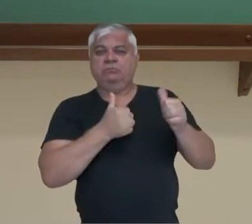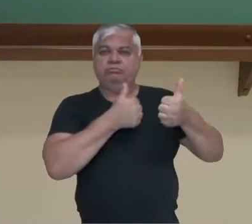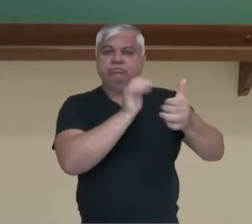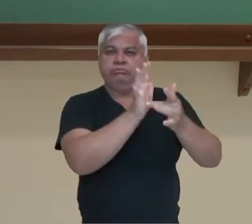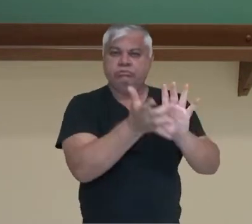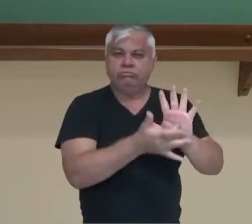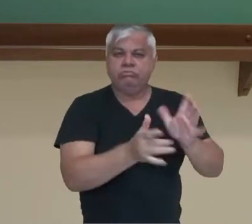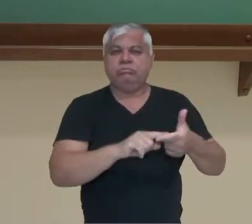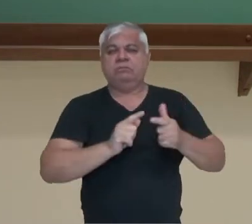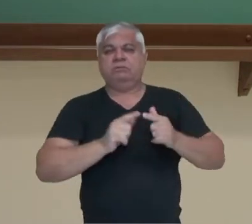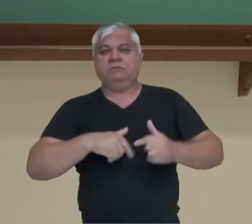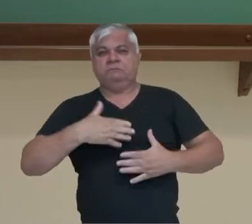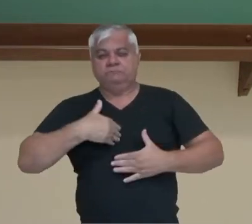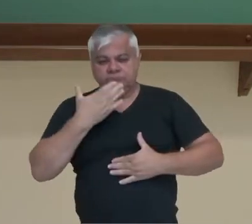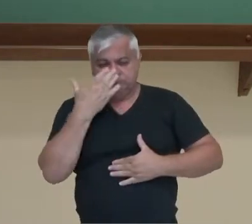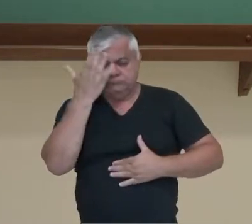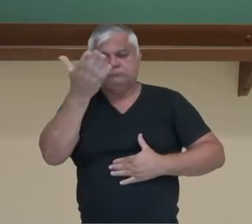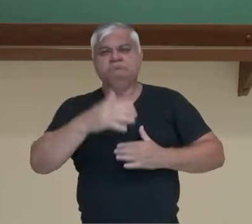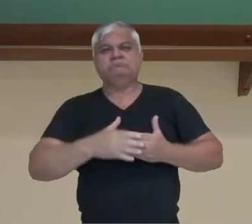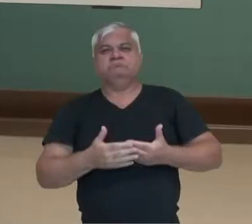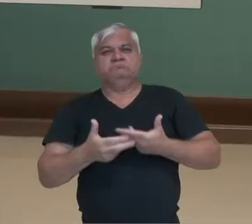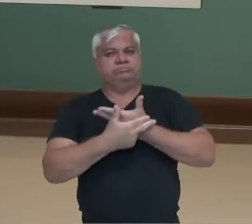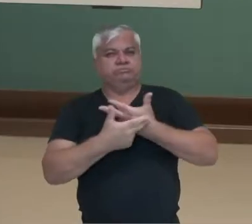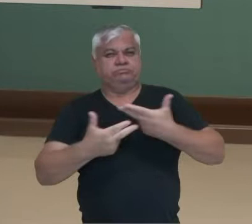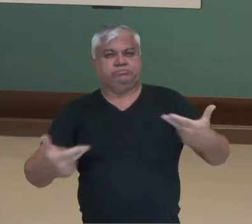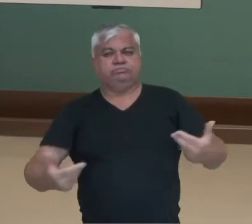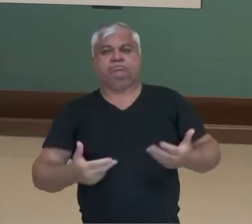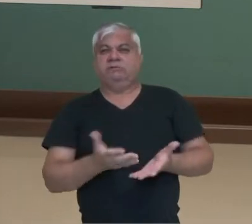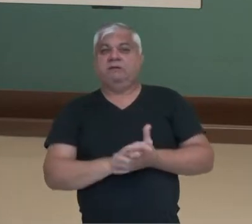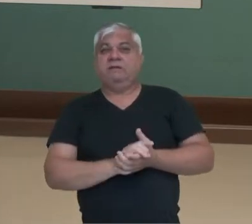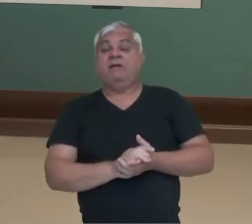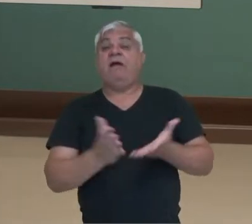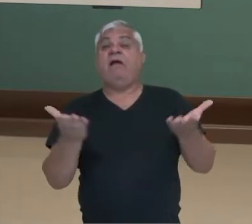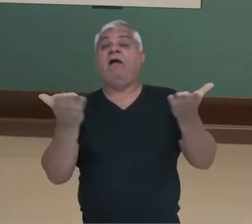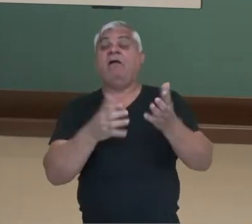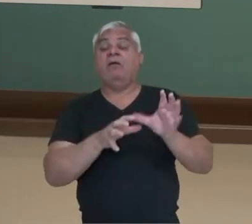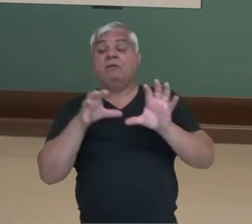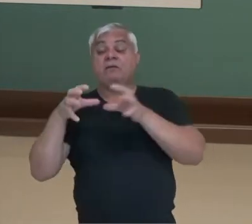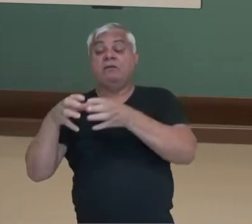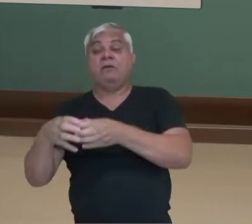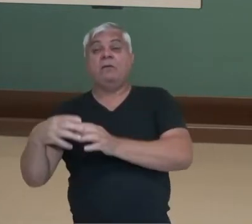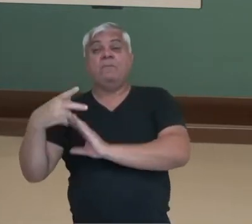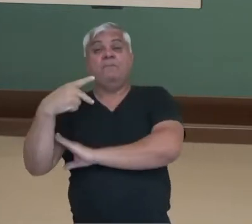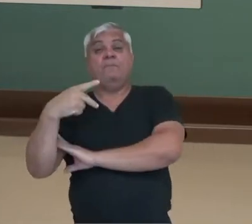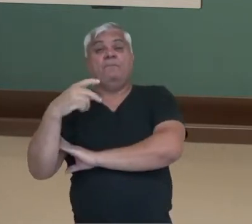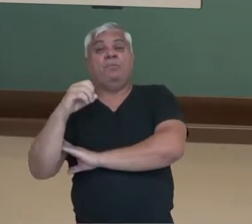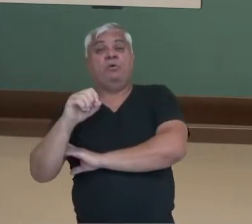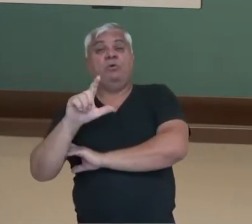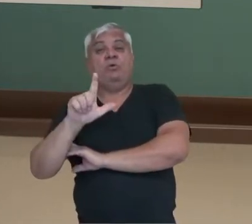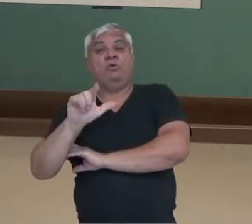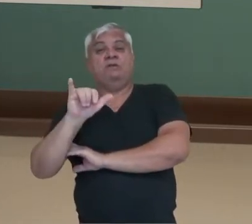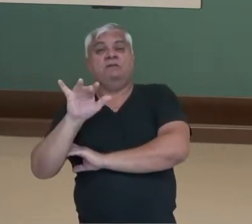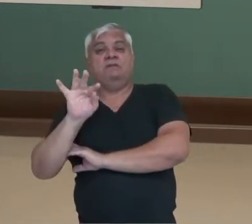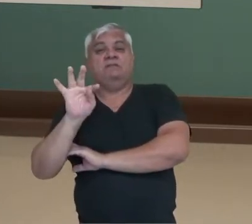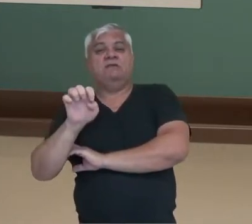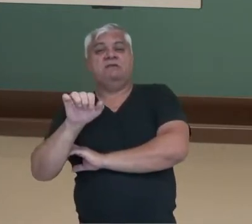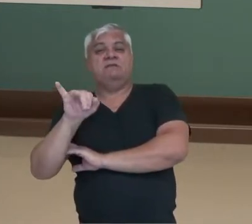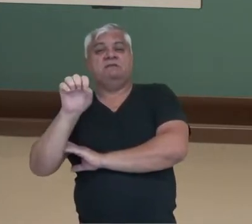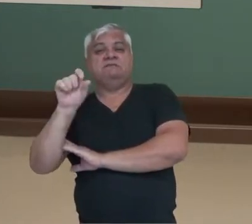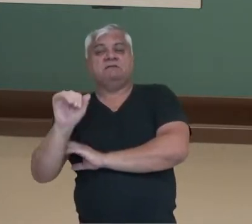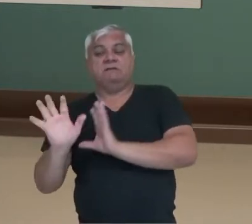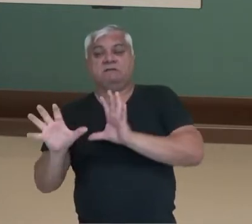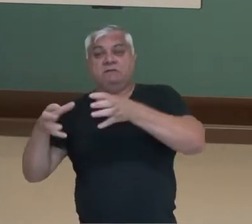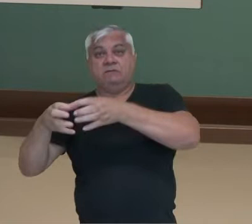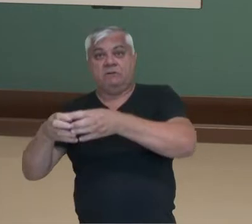judaísmo, islamismo. Certo. Agora vamos falar sobre religiões politeístas. Quais seriam elas, professor?